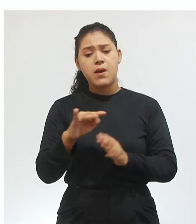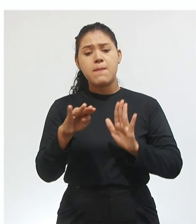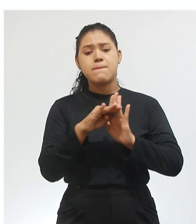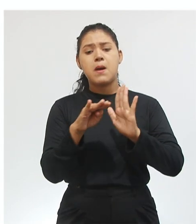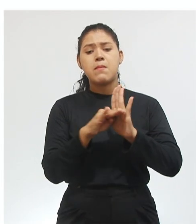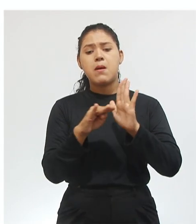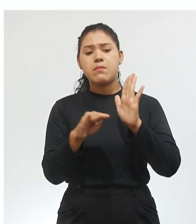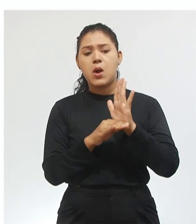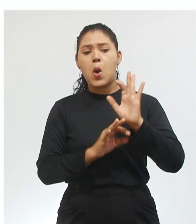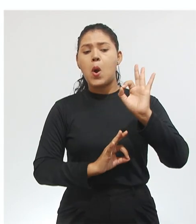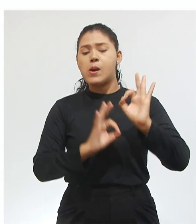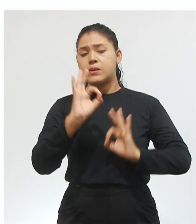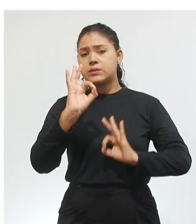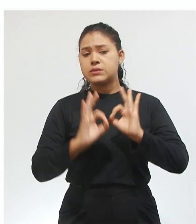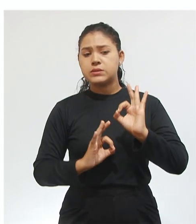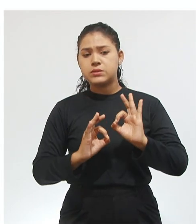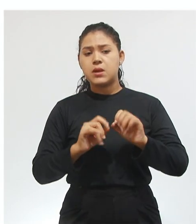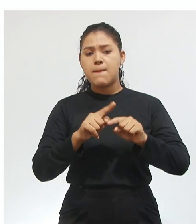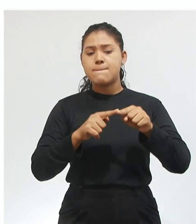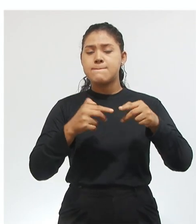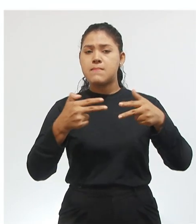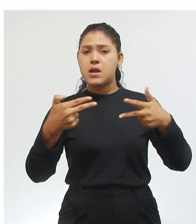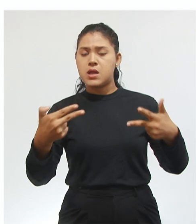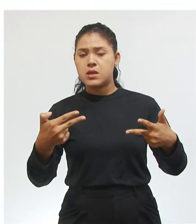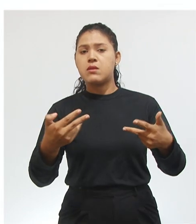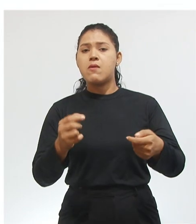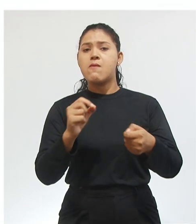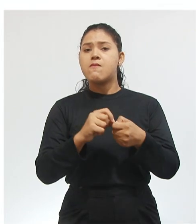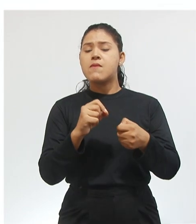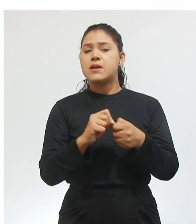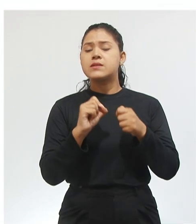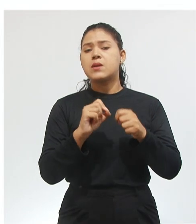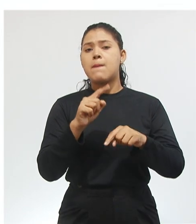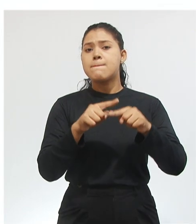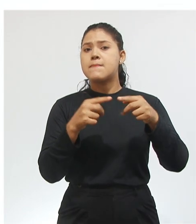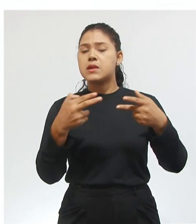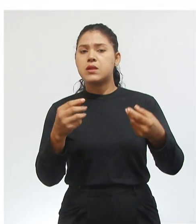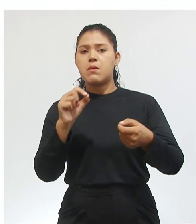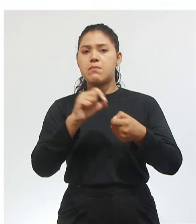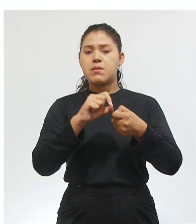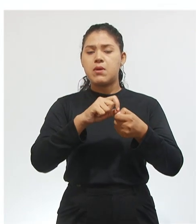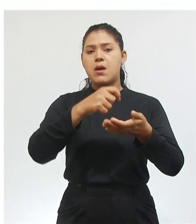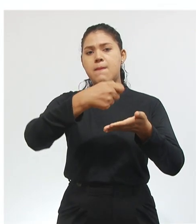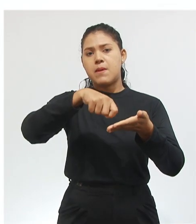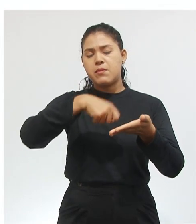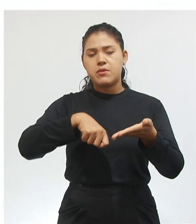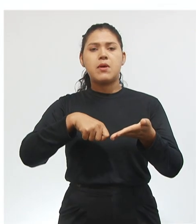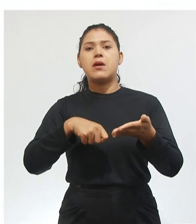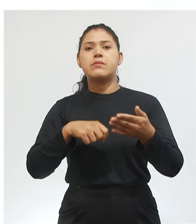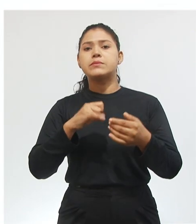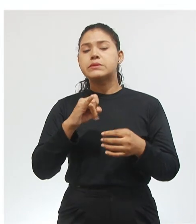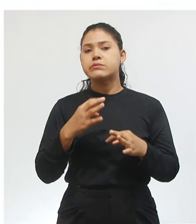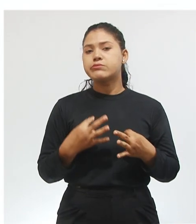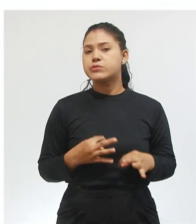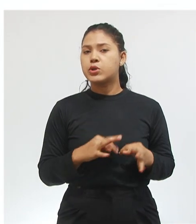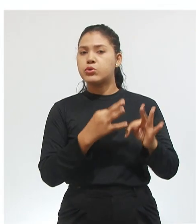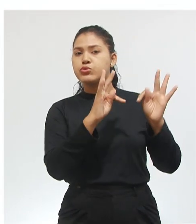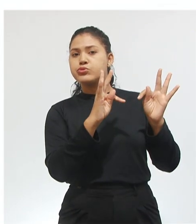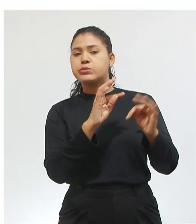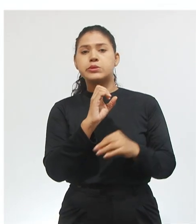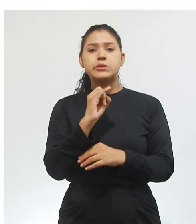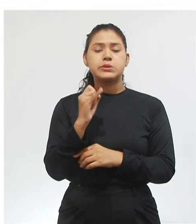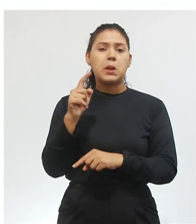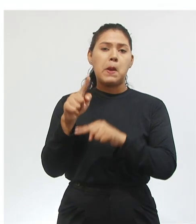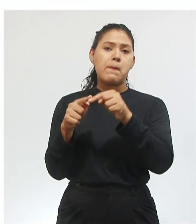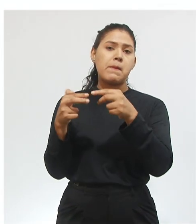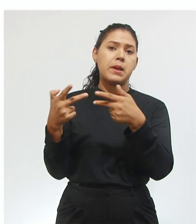recursos mais importantes exigidos para fazer esse modelo de negócio funcionar Então se é tecnologia se é